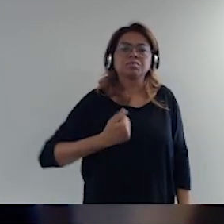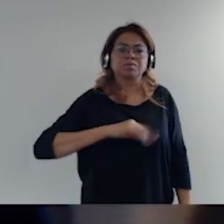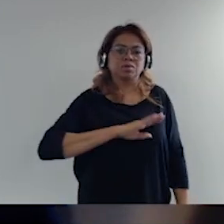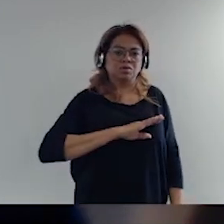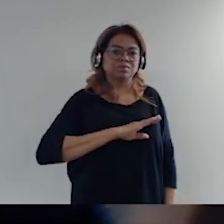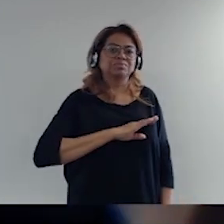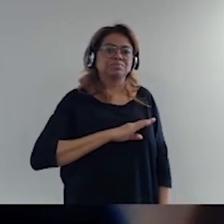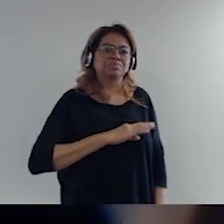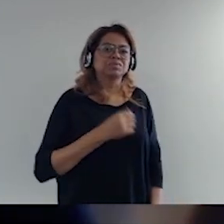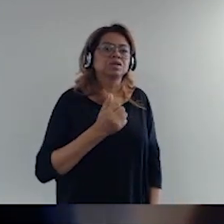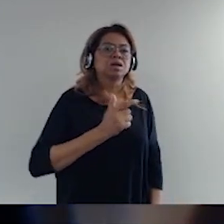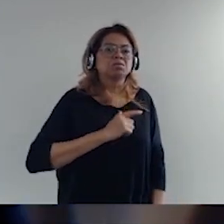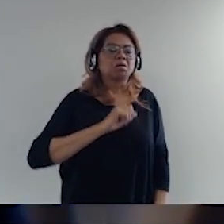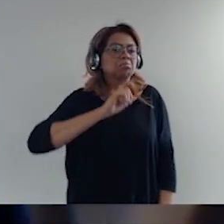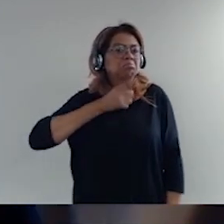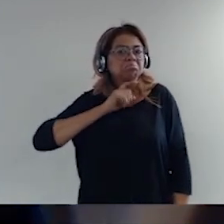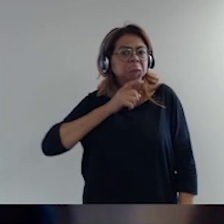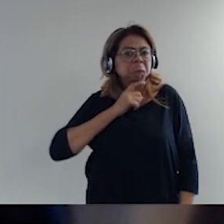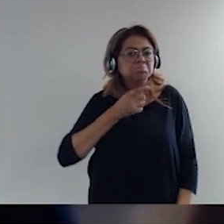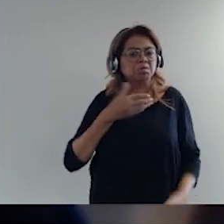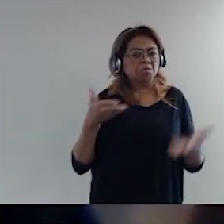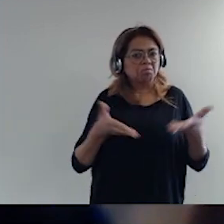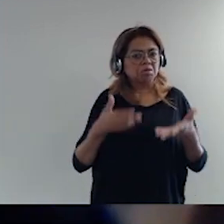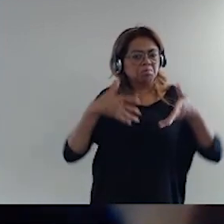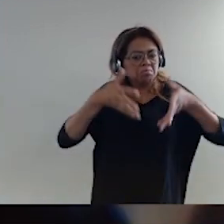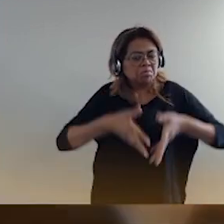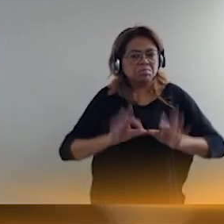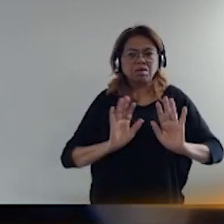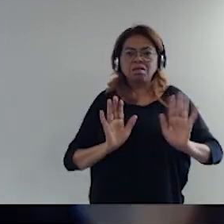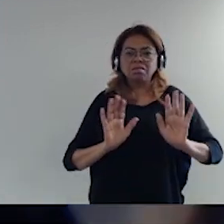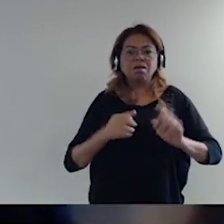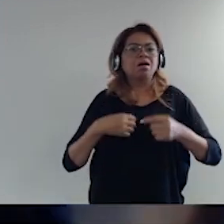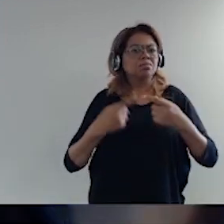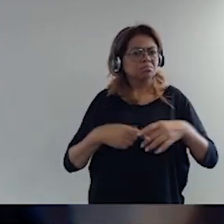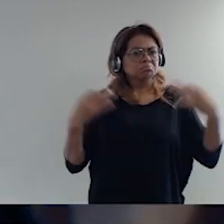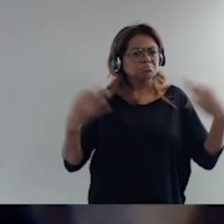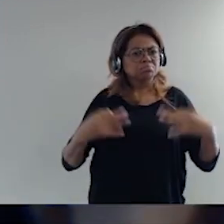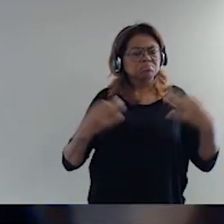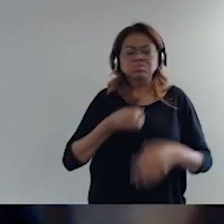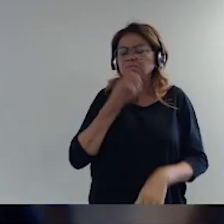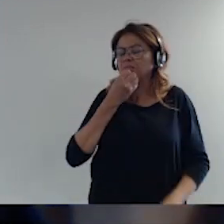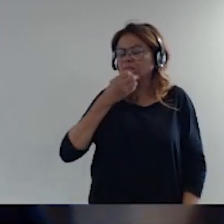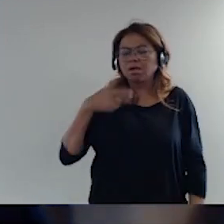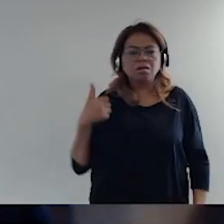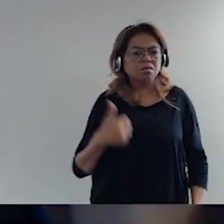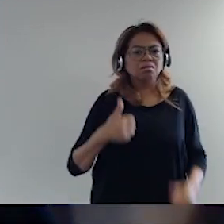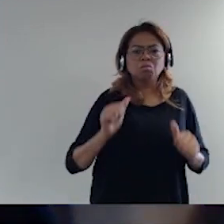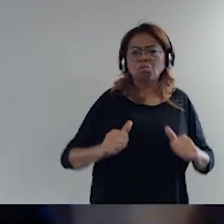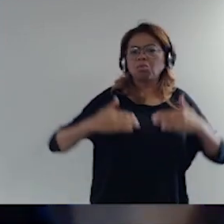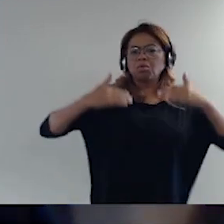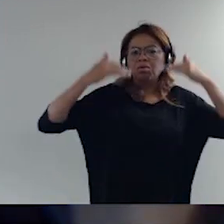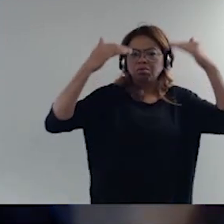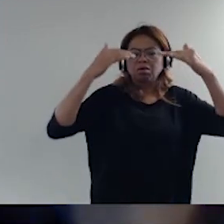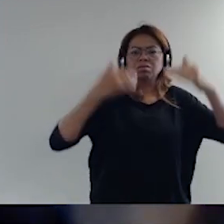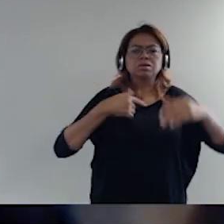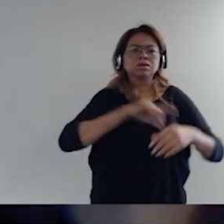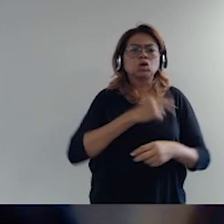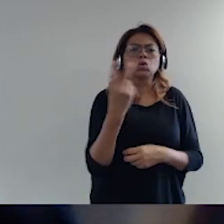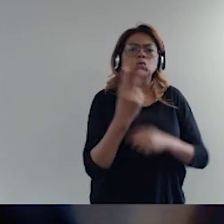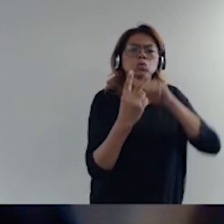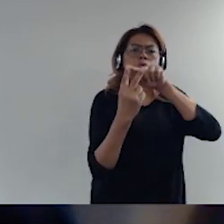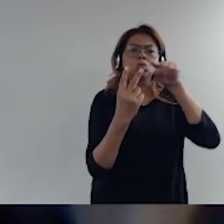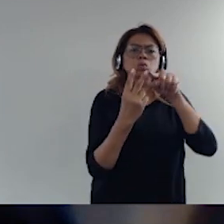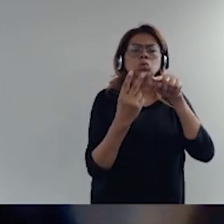de que participar de um momento como esse, com o SCAF e com o Onofre, é engrandecedor. São dois estudiosos